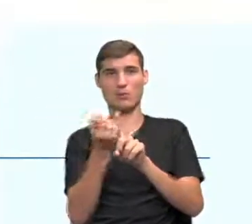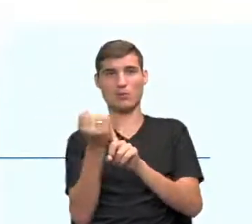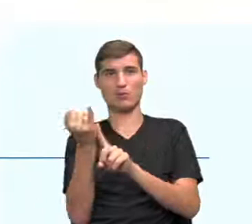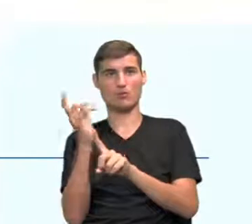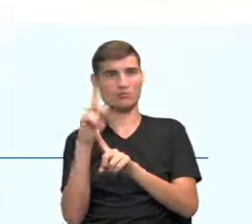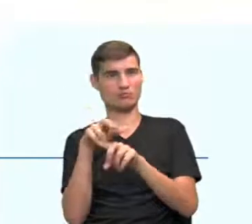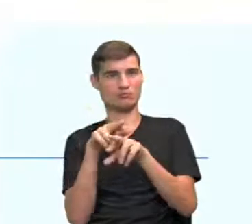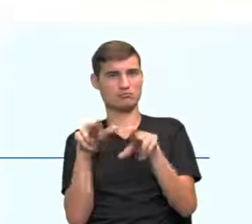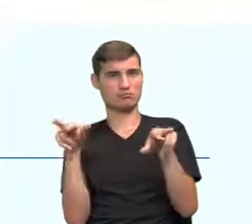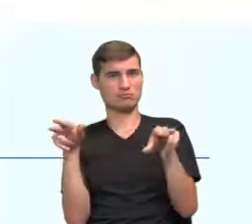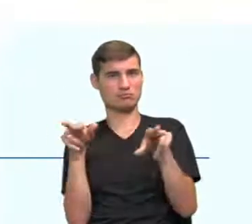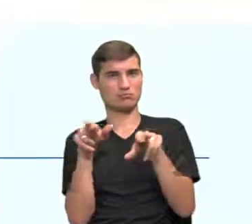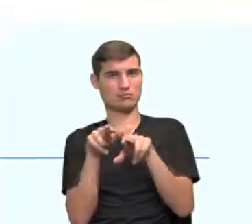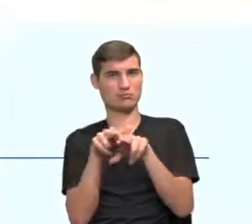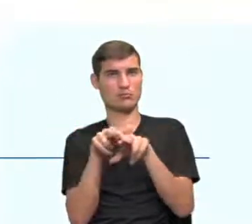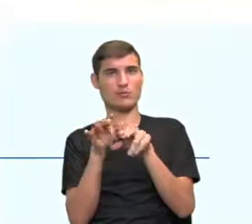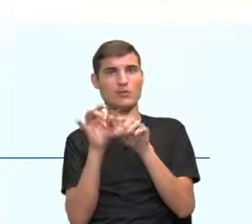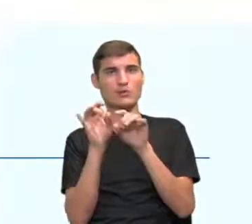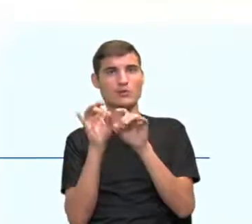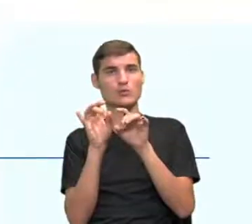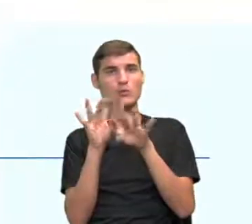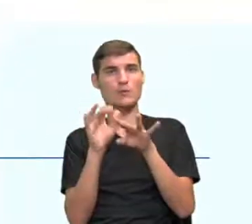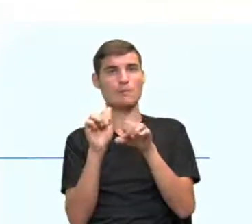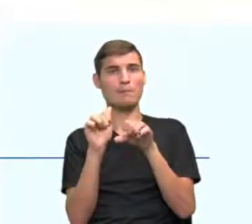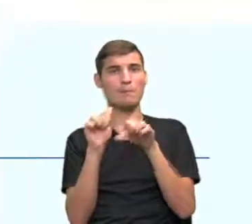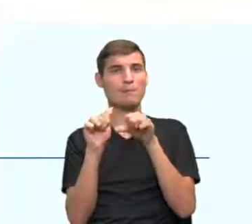mesmo. Aqui eu tenho